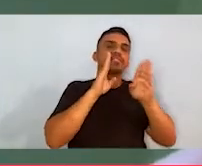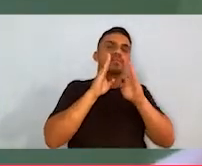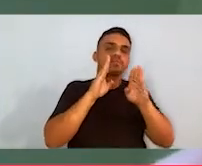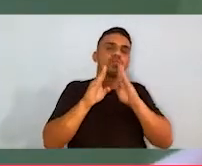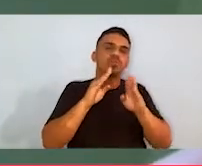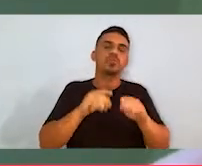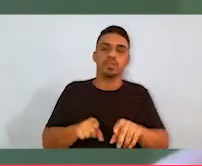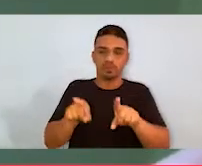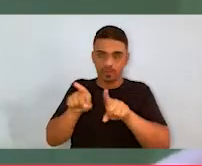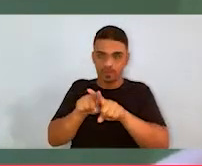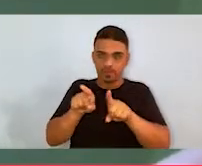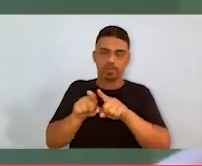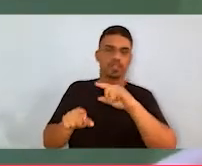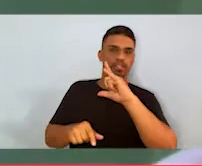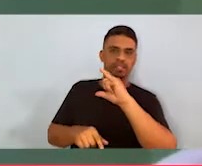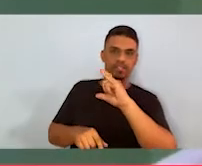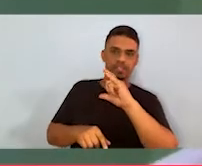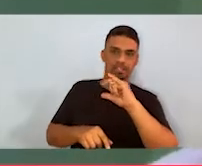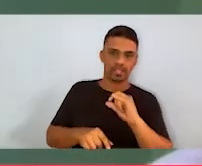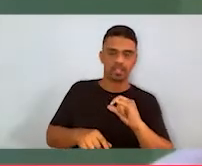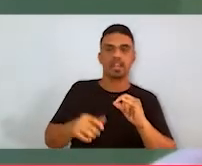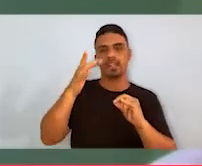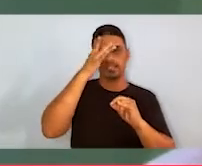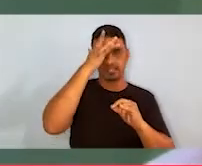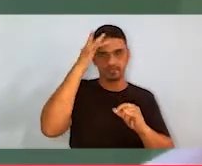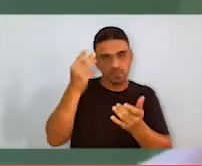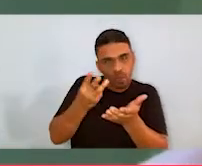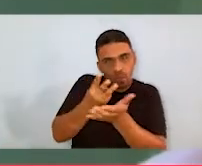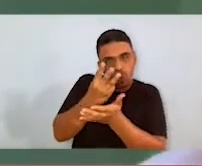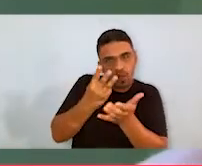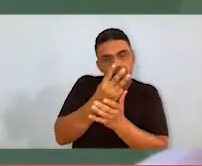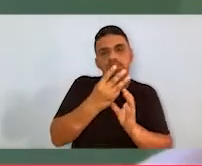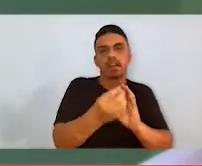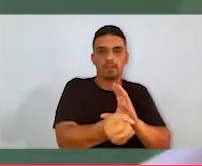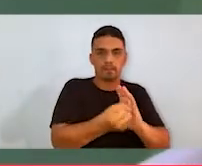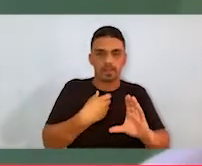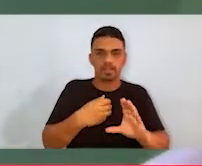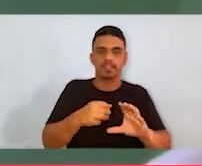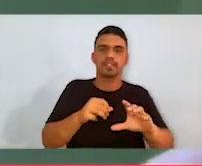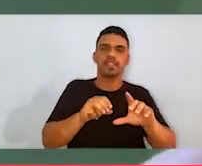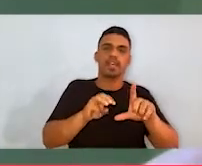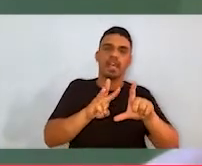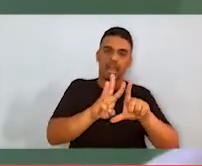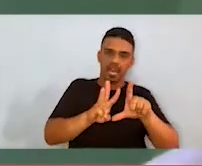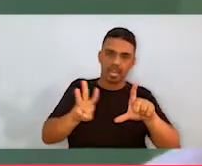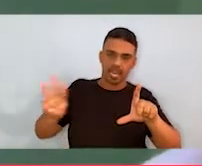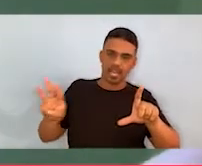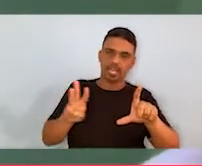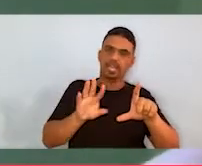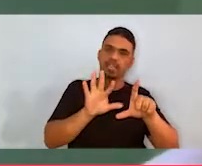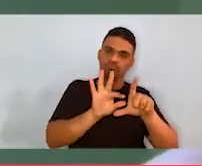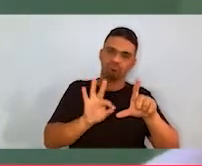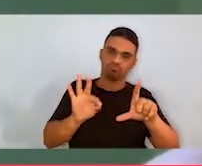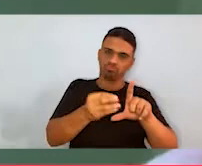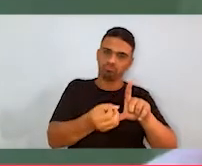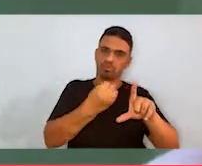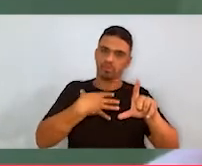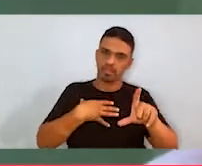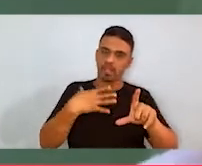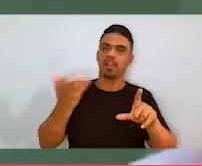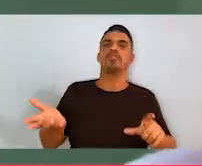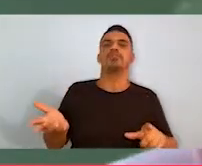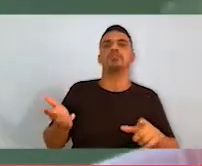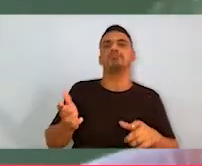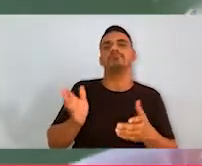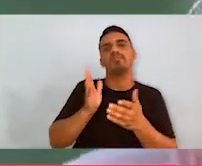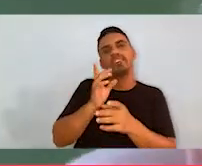aí o pessoal, pelo Instagram, pelo WhatsApp, o pessoal passa o link, amigos, e vai perguntando. Game Dev também, você entra num grupo, você